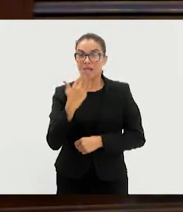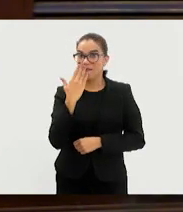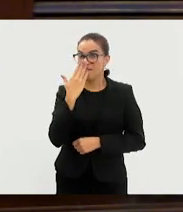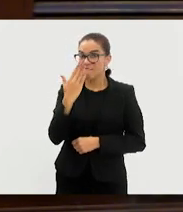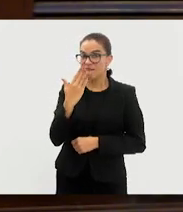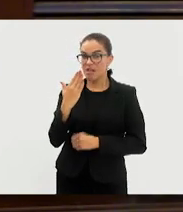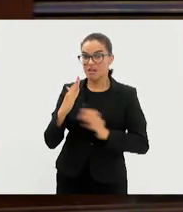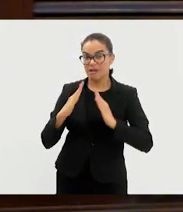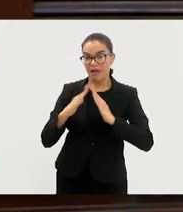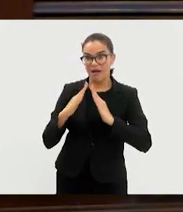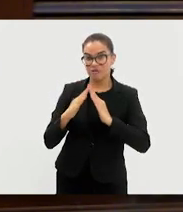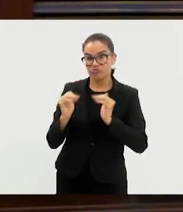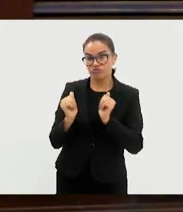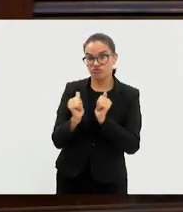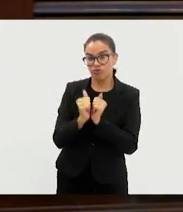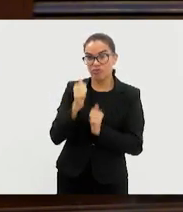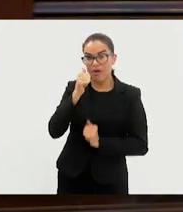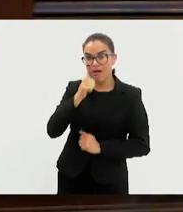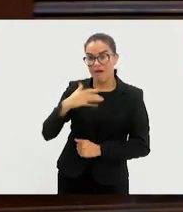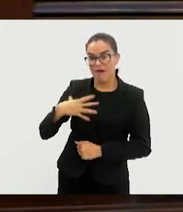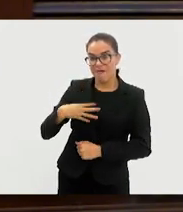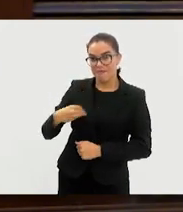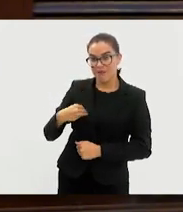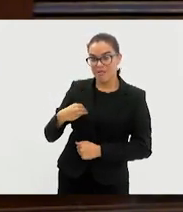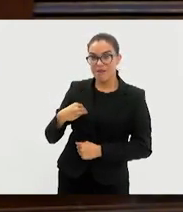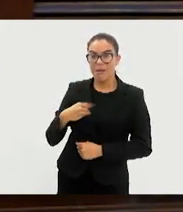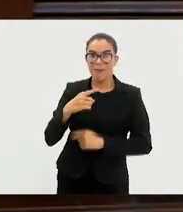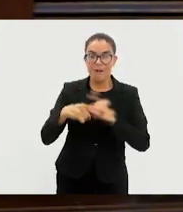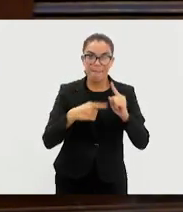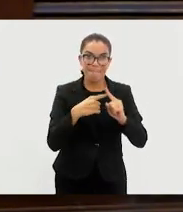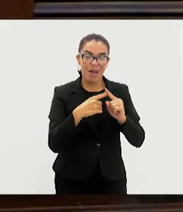casa, ele, a filha e a mulher.